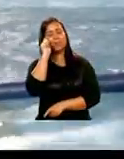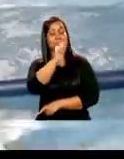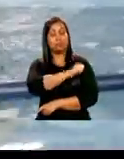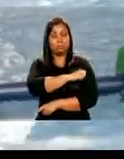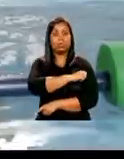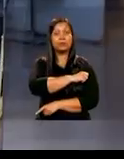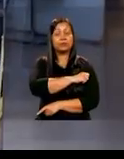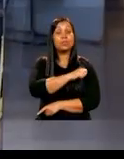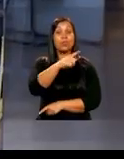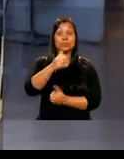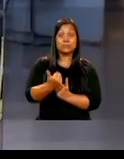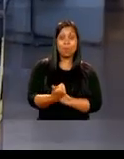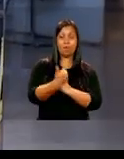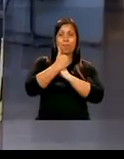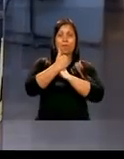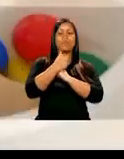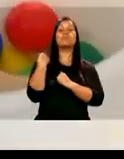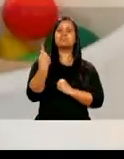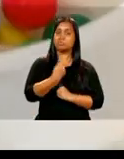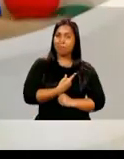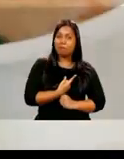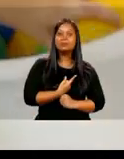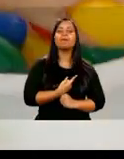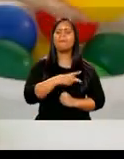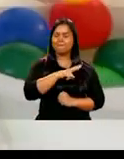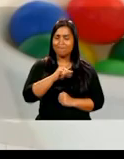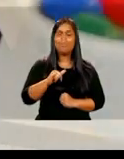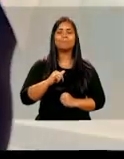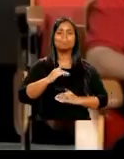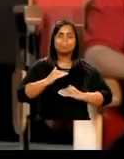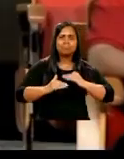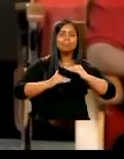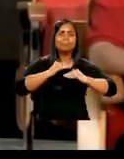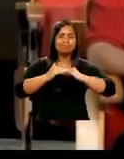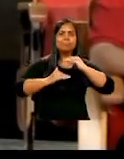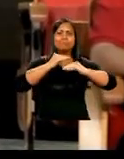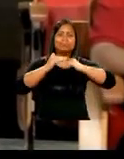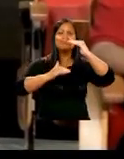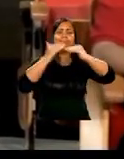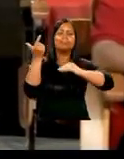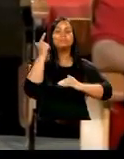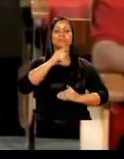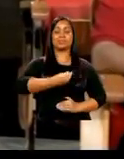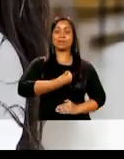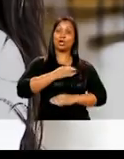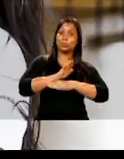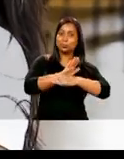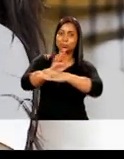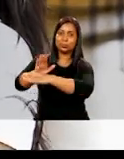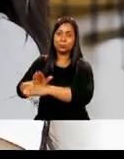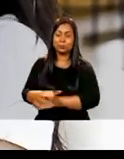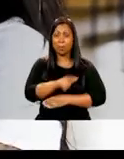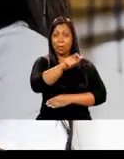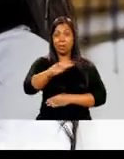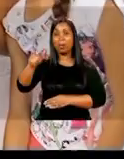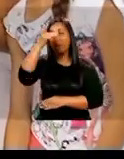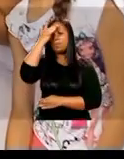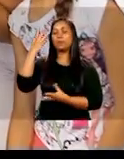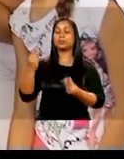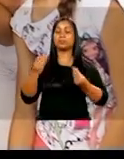Rio Preto. Com o seu apoio, podemos ir muito, muito mais longe e tornar a vida de muitas